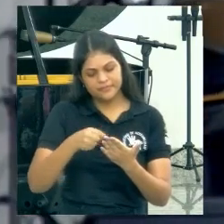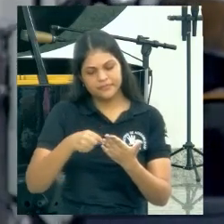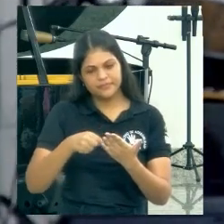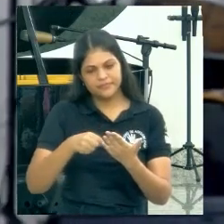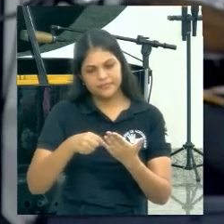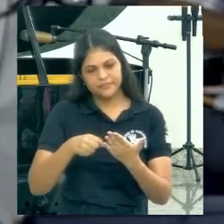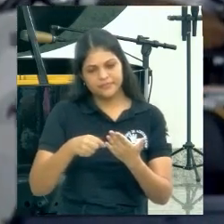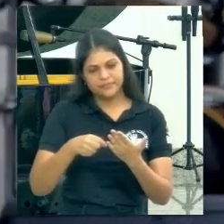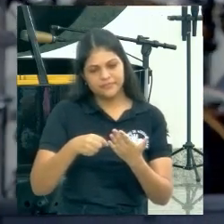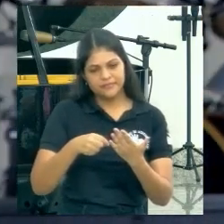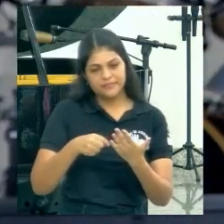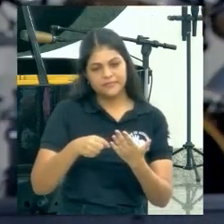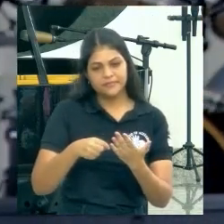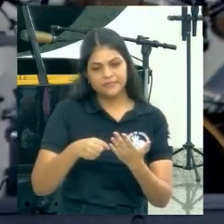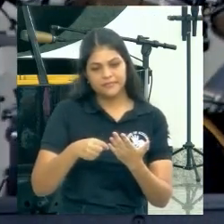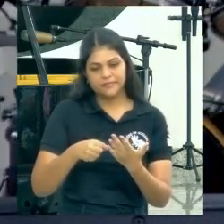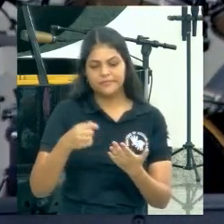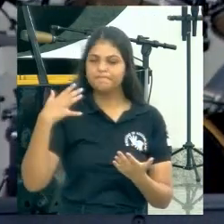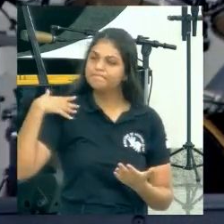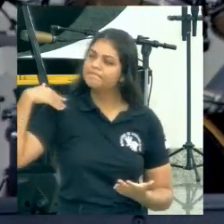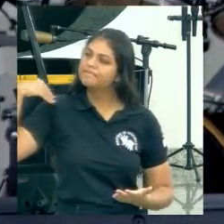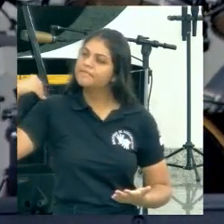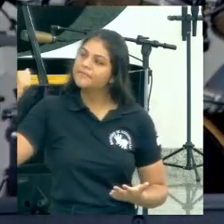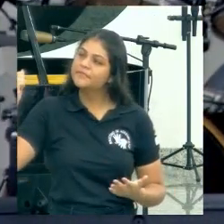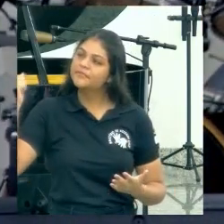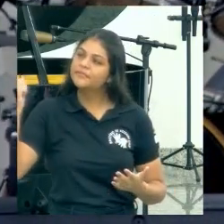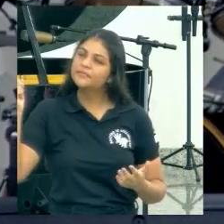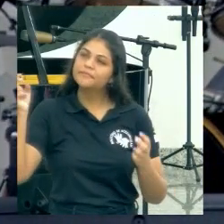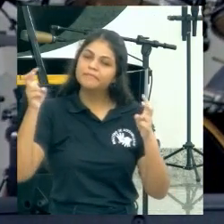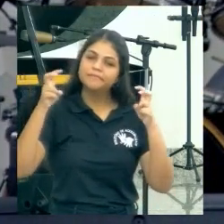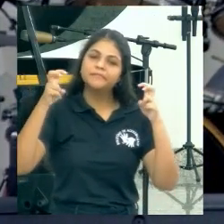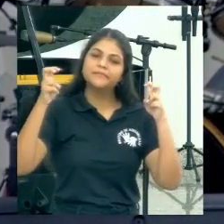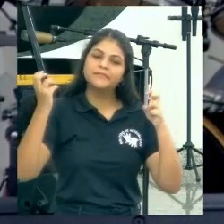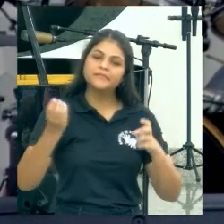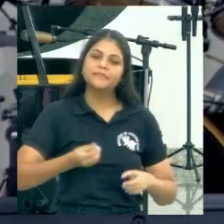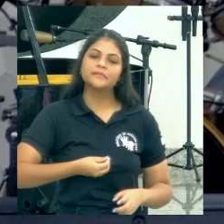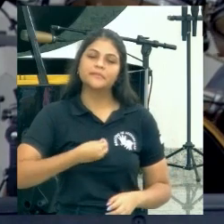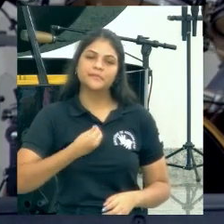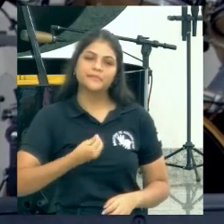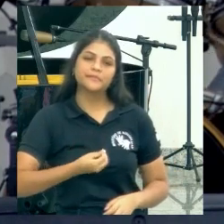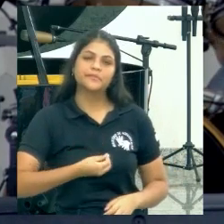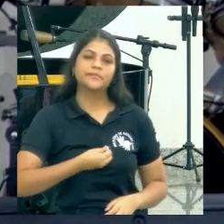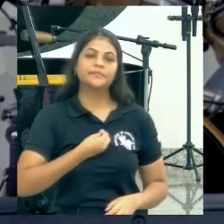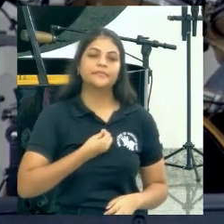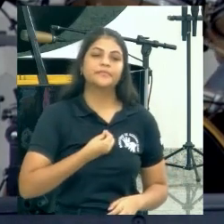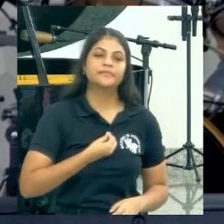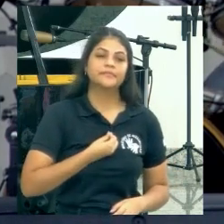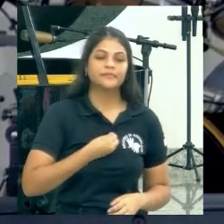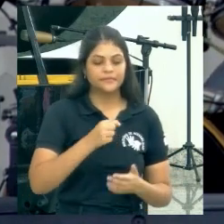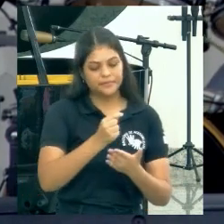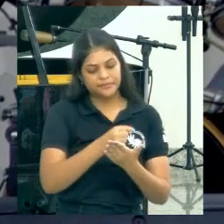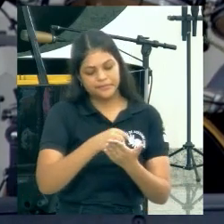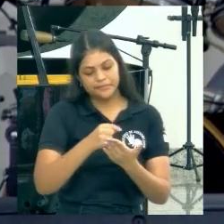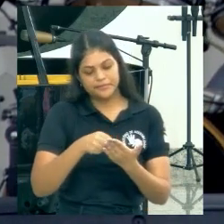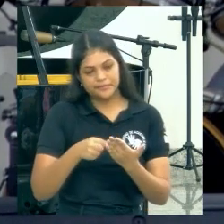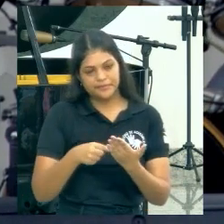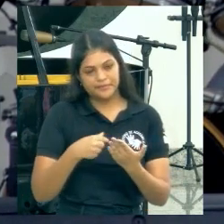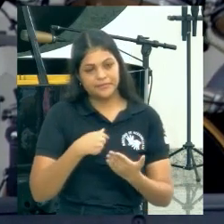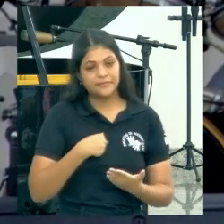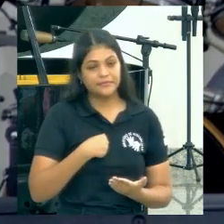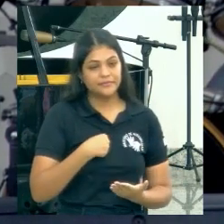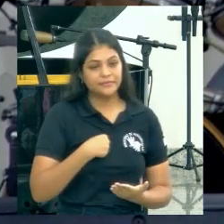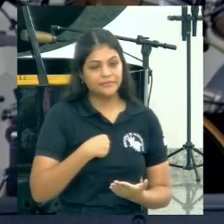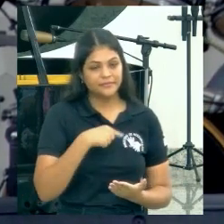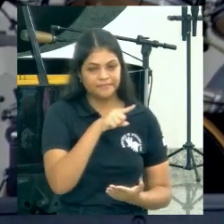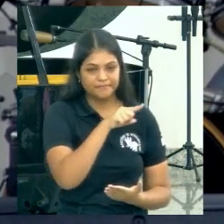você de carta viva, isso é tão forte, não? Isso é tão forte. Eu disse a você que durante esses